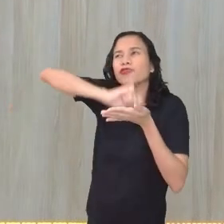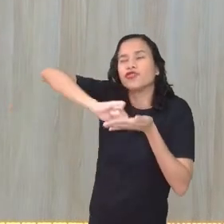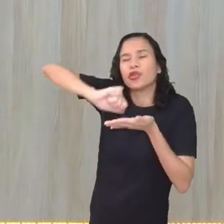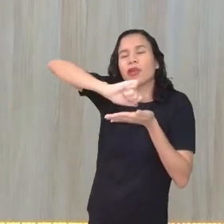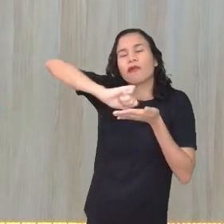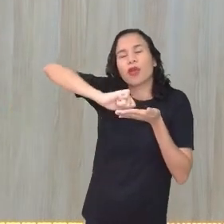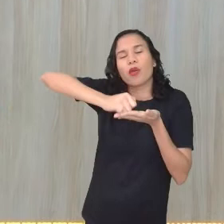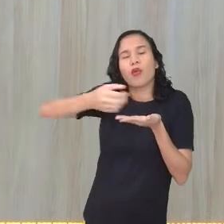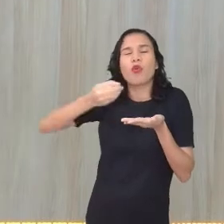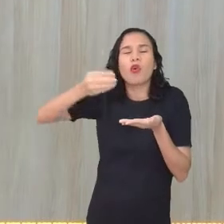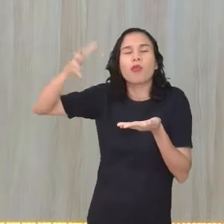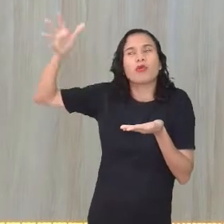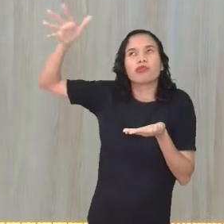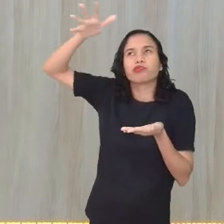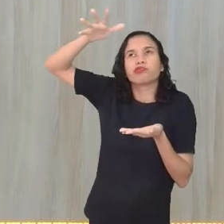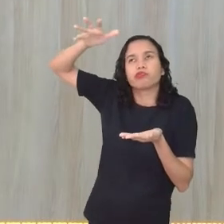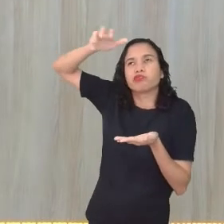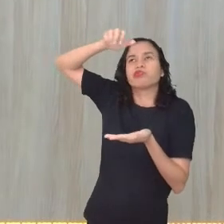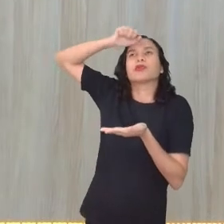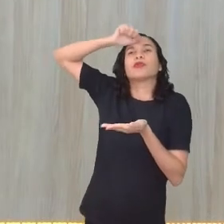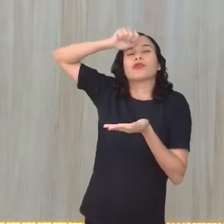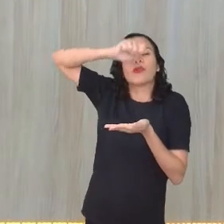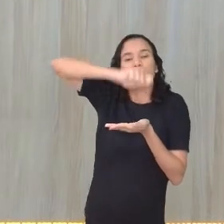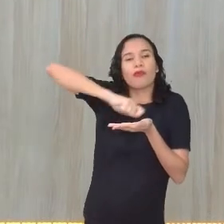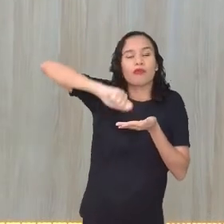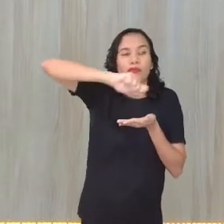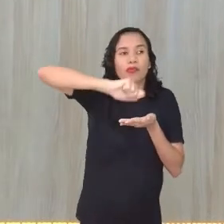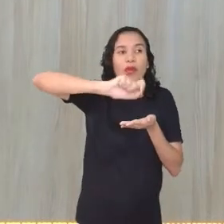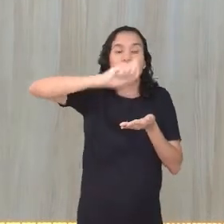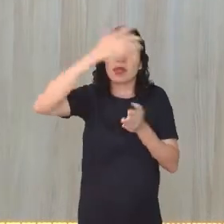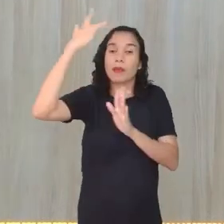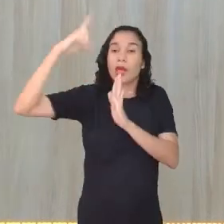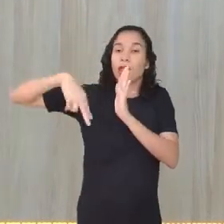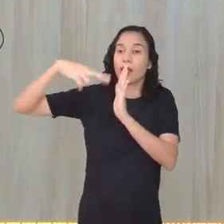de onde ele tirou essa referência, né? A quem ele leu